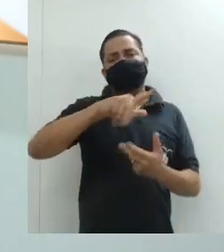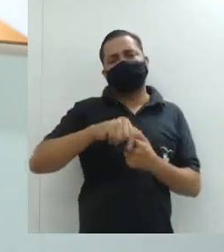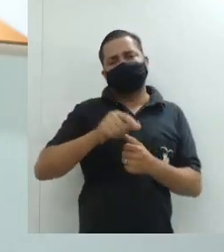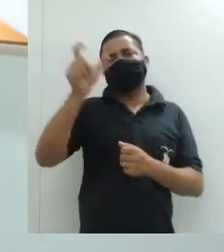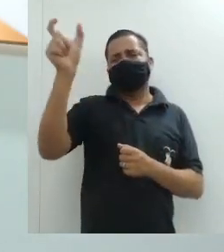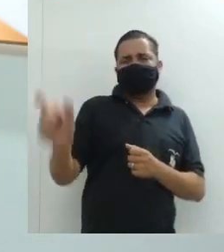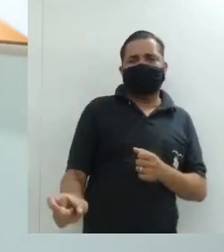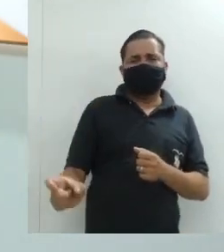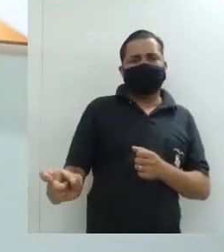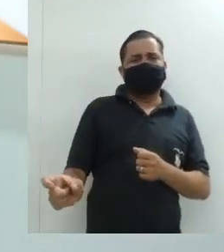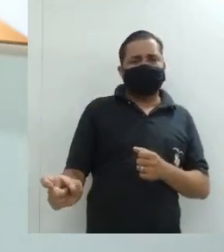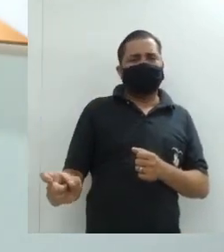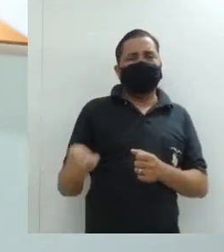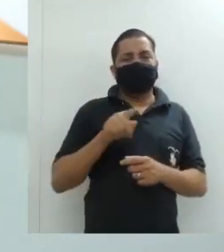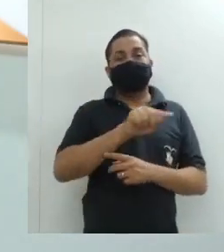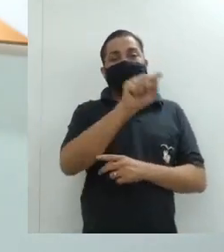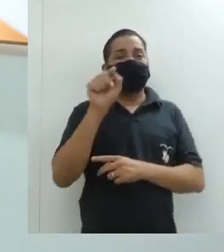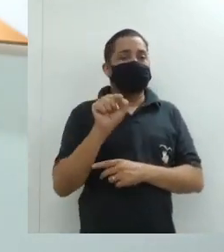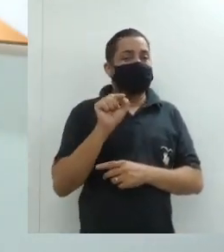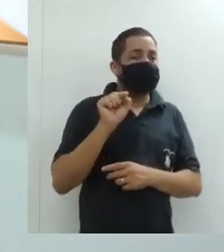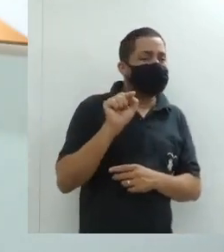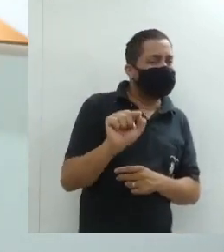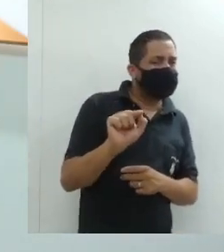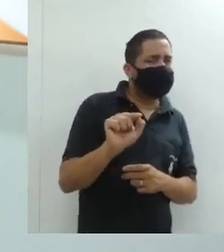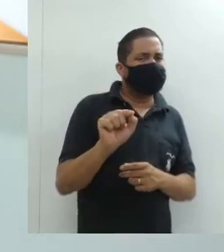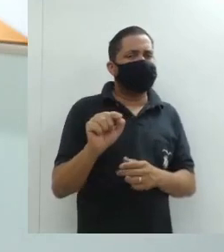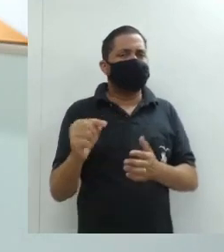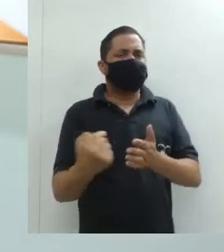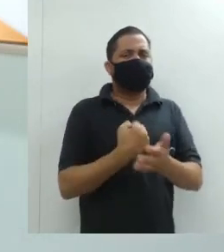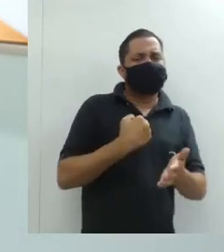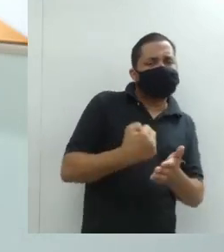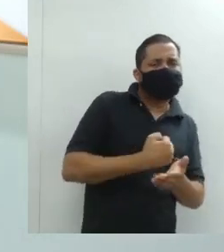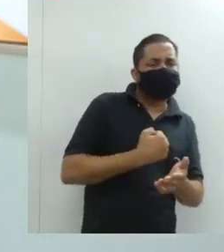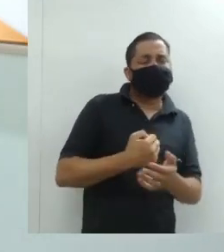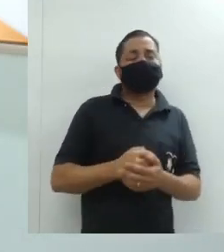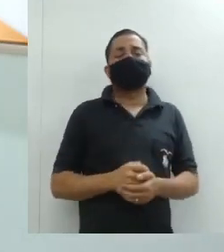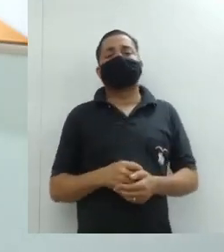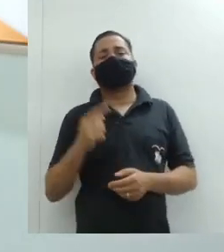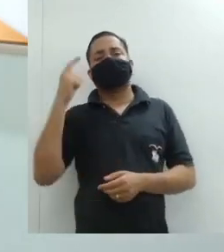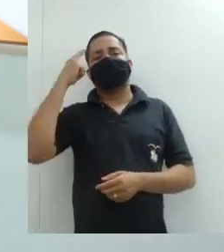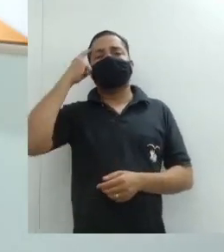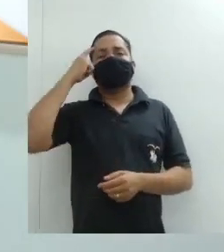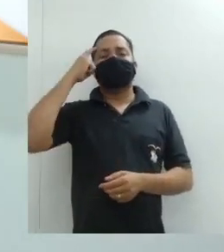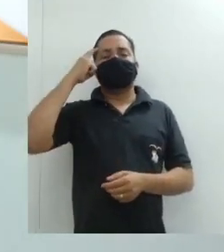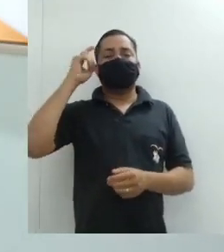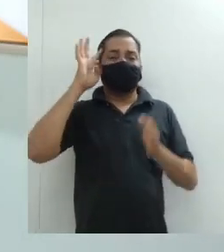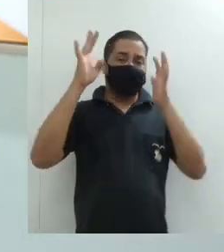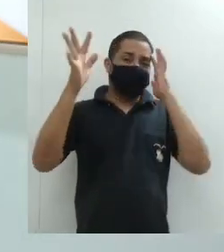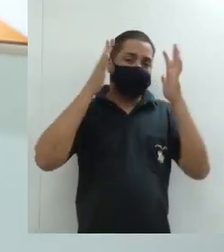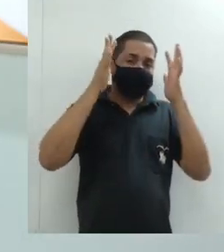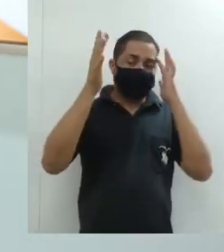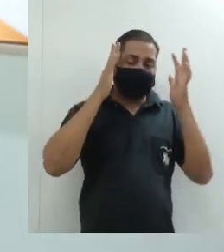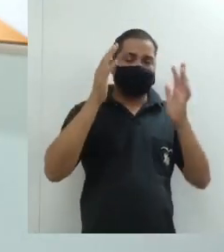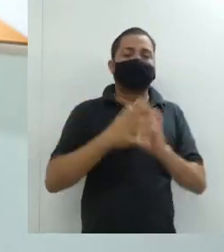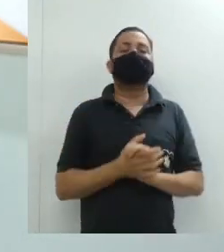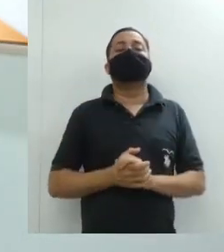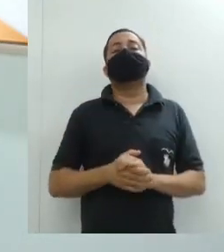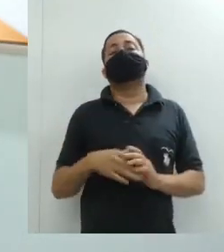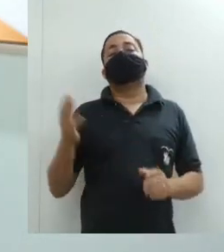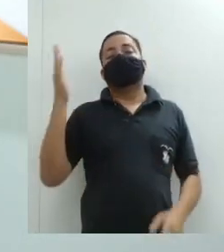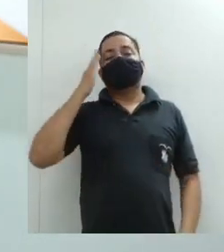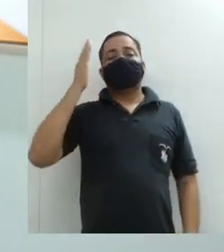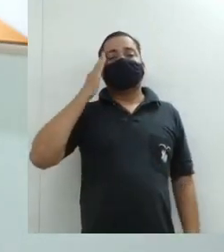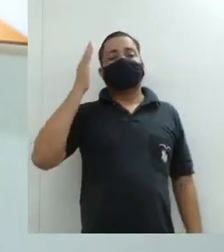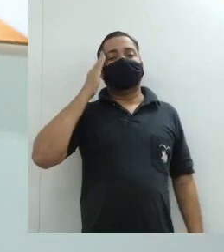outro, esse interrogar-se, esse questionar-se. Então, o pensamento filosófico, o